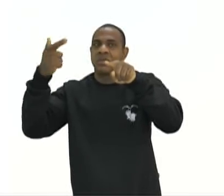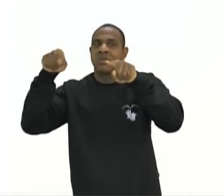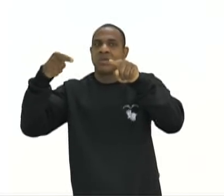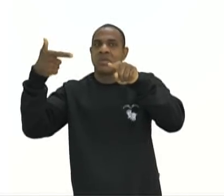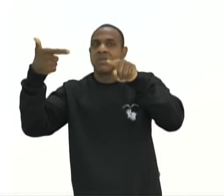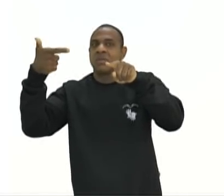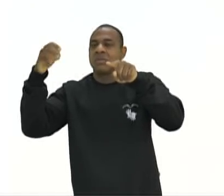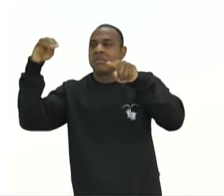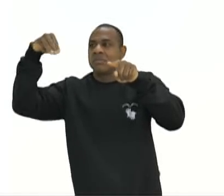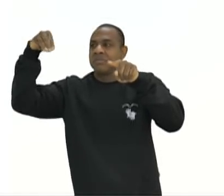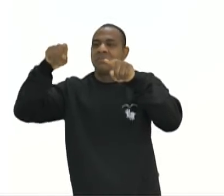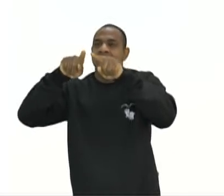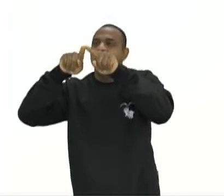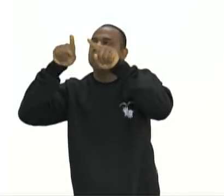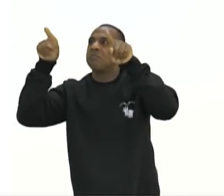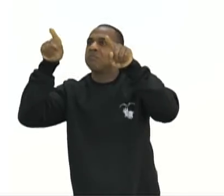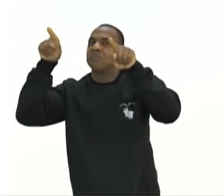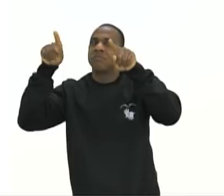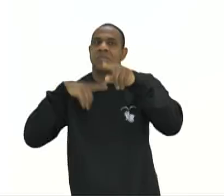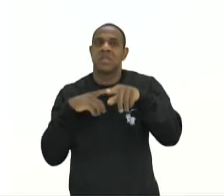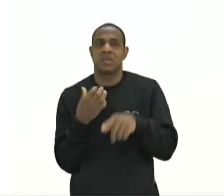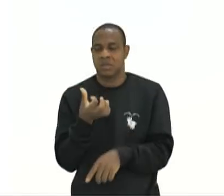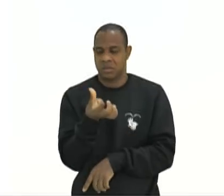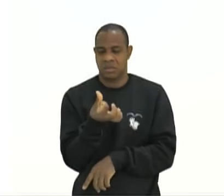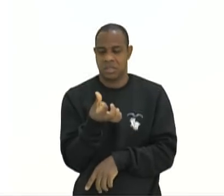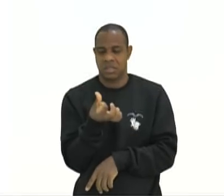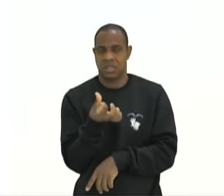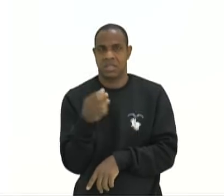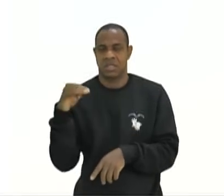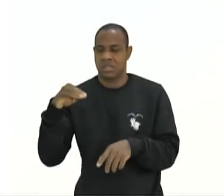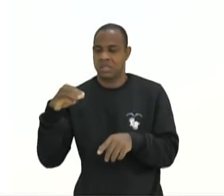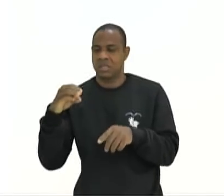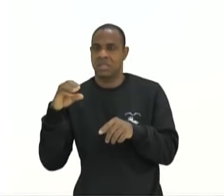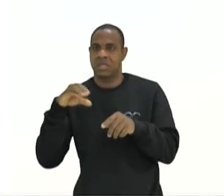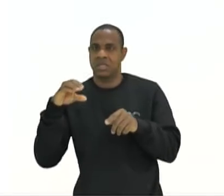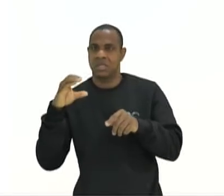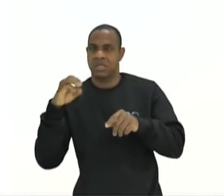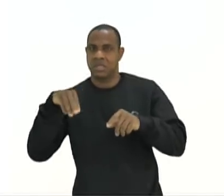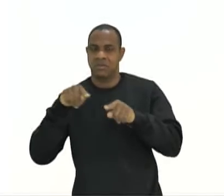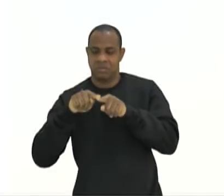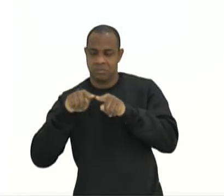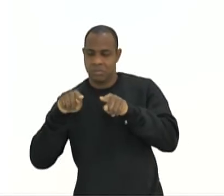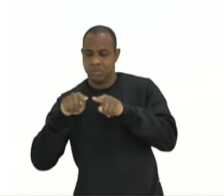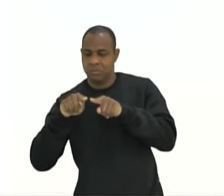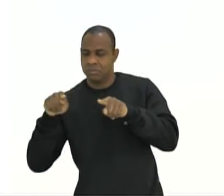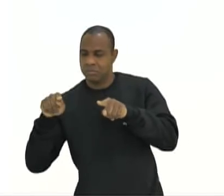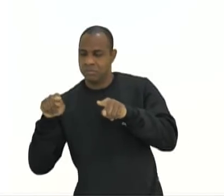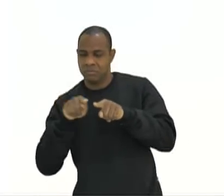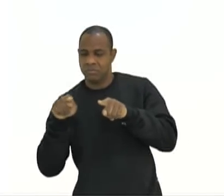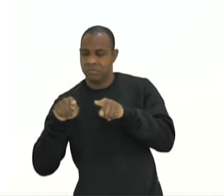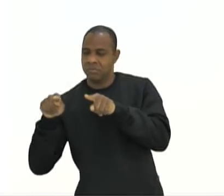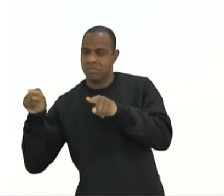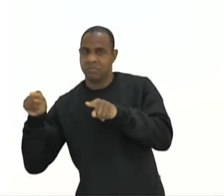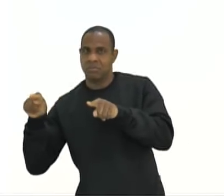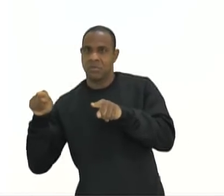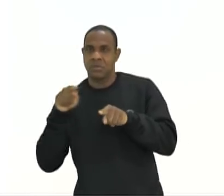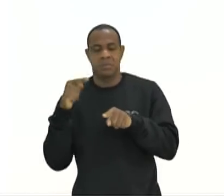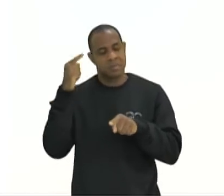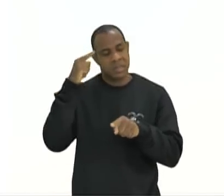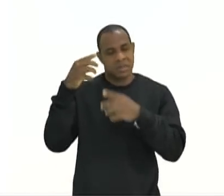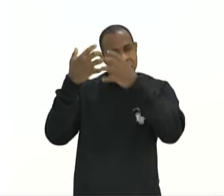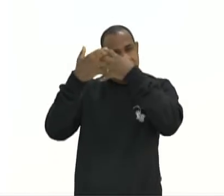vai estar trabalhando com 1,6 centímetros. Então fica isso como dica para vocês fazerem a resolução, que logo voltamos.